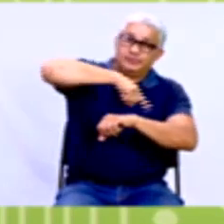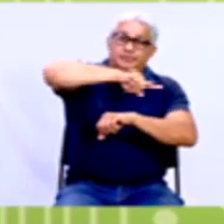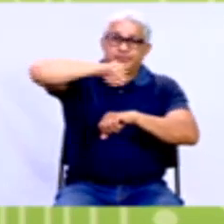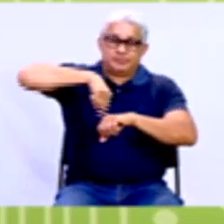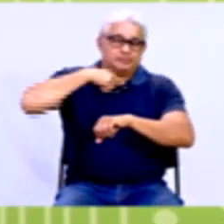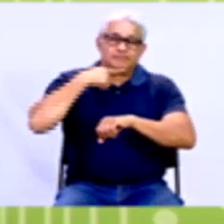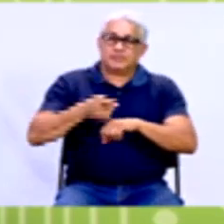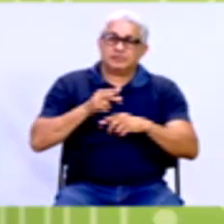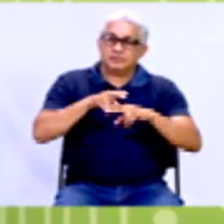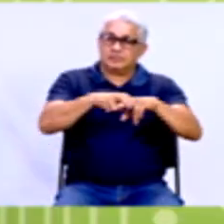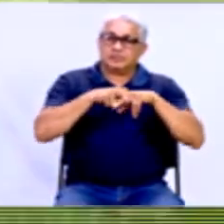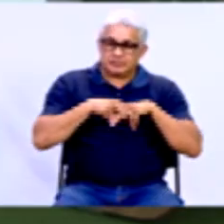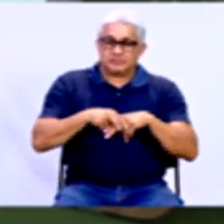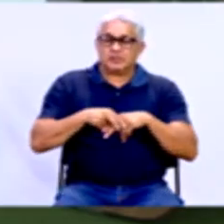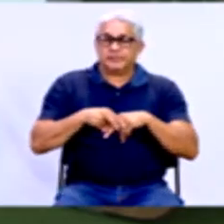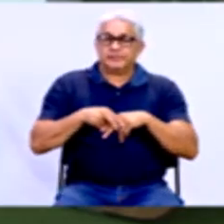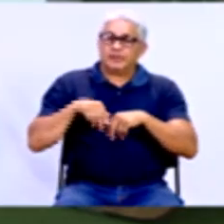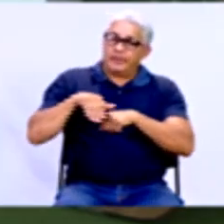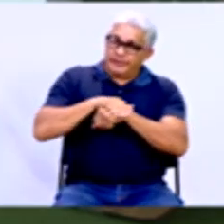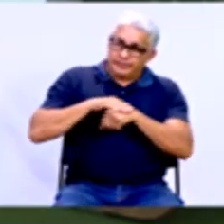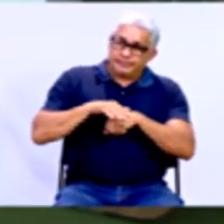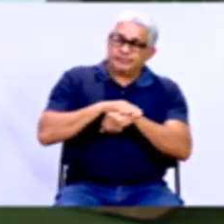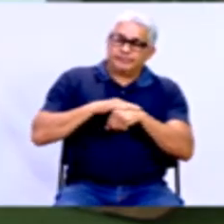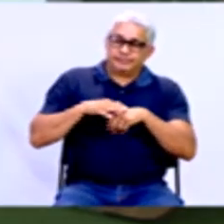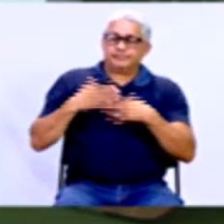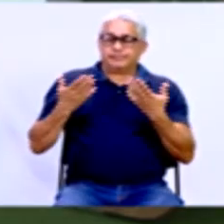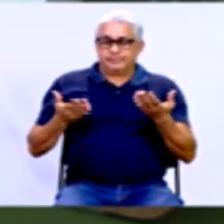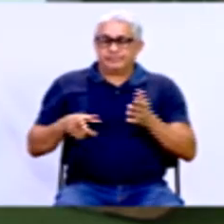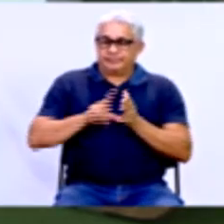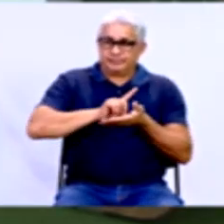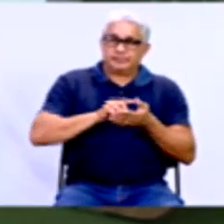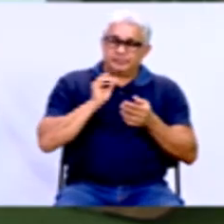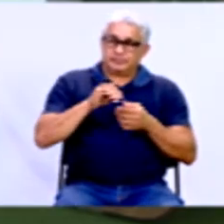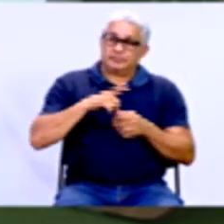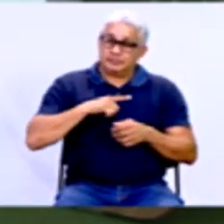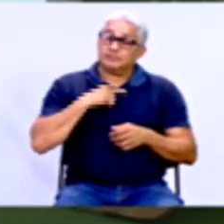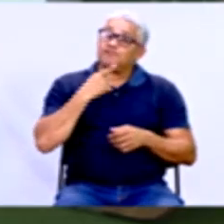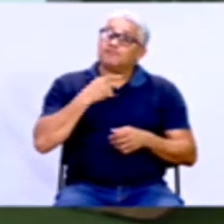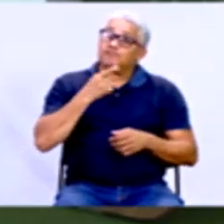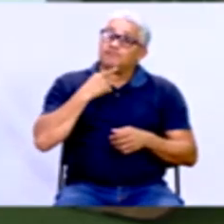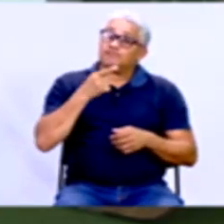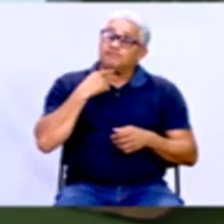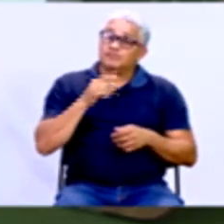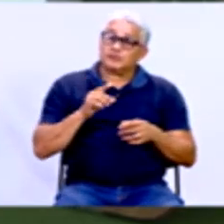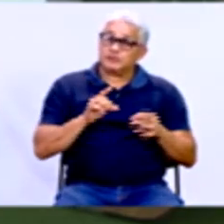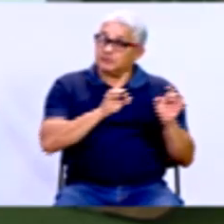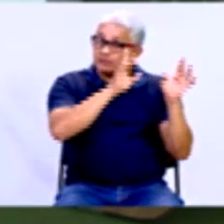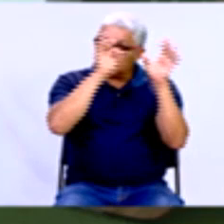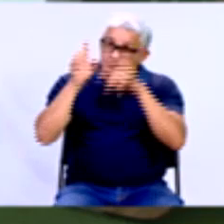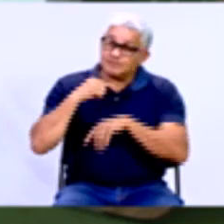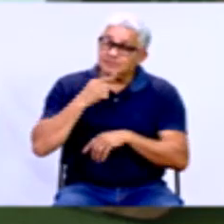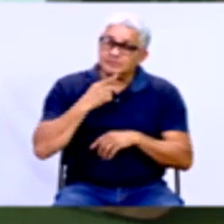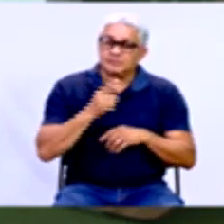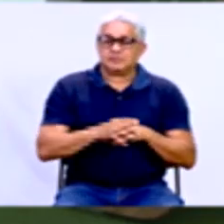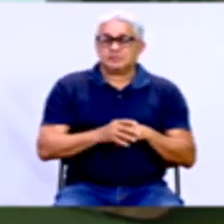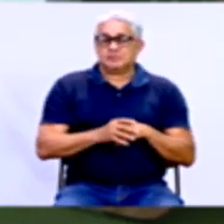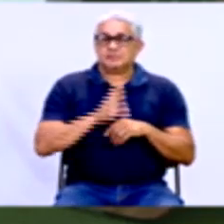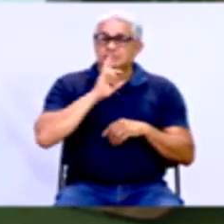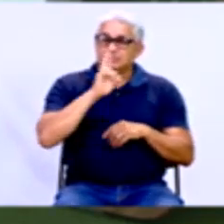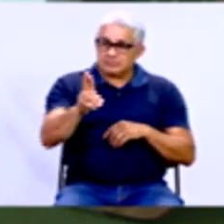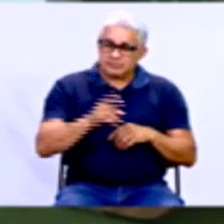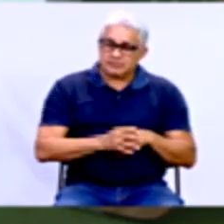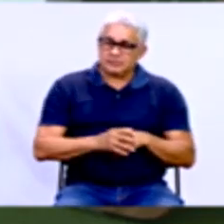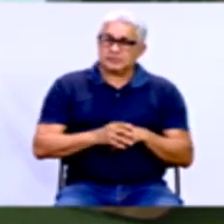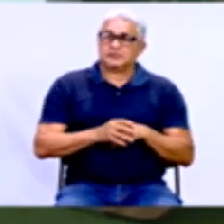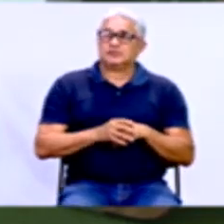Então, por isso que eu até comentei com vocês, se tivesse alguma dúvida específica de alguma questão, a gente tentava pegar como